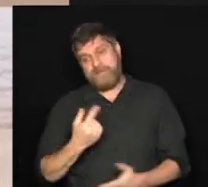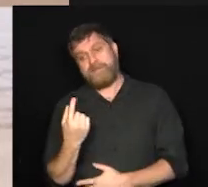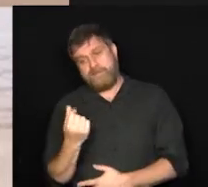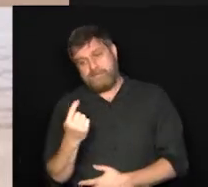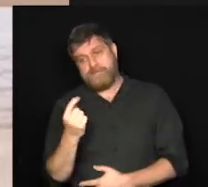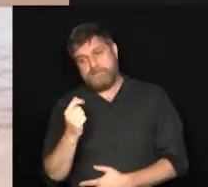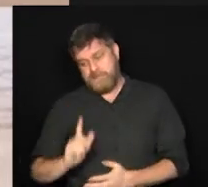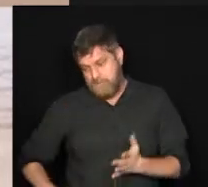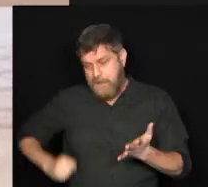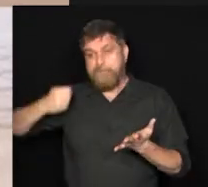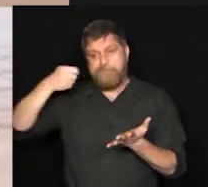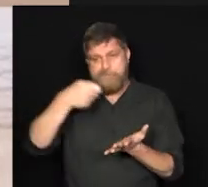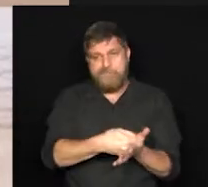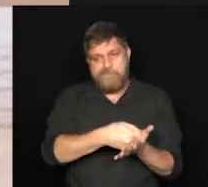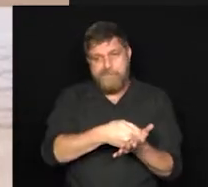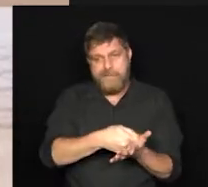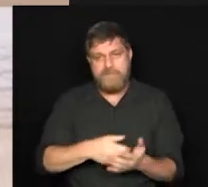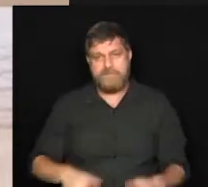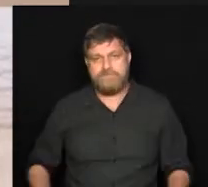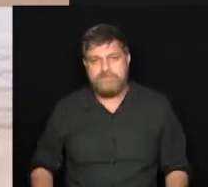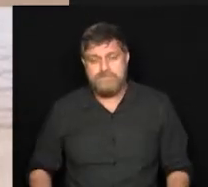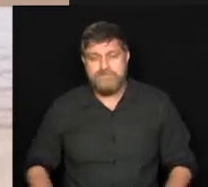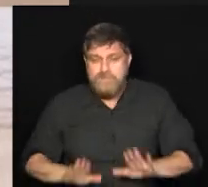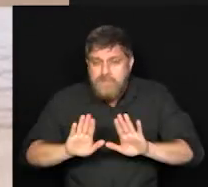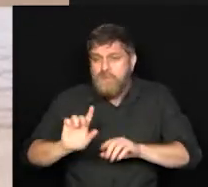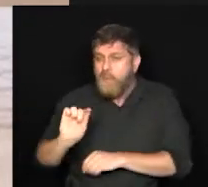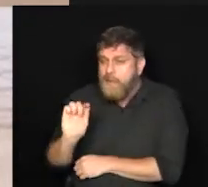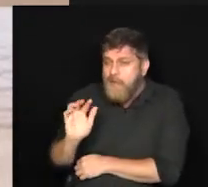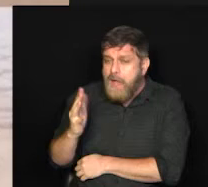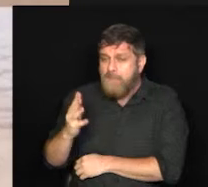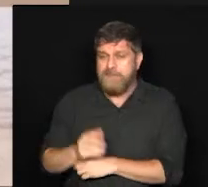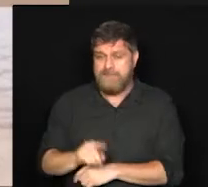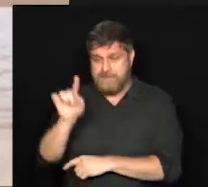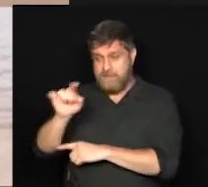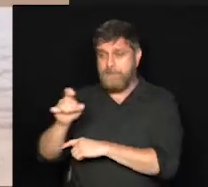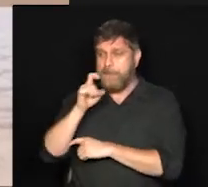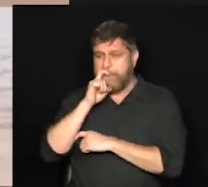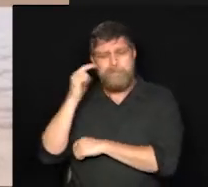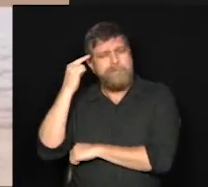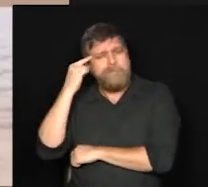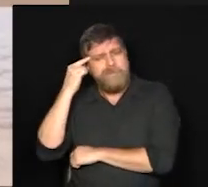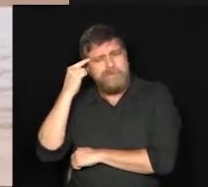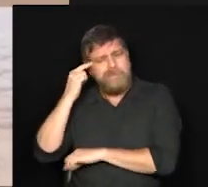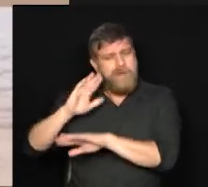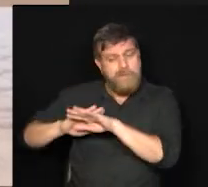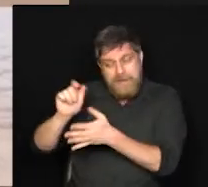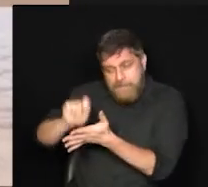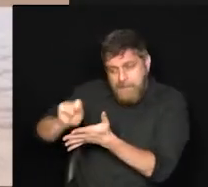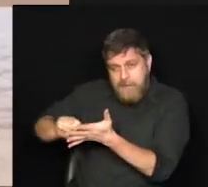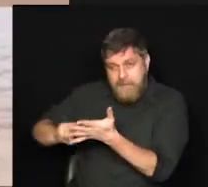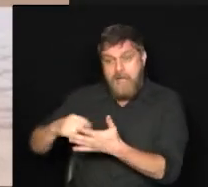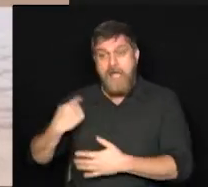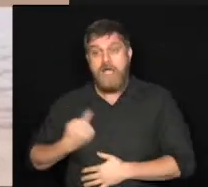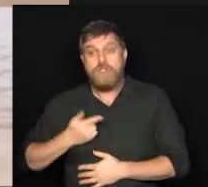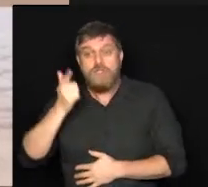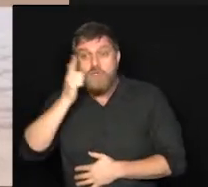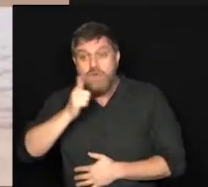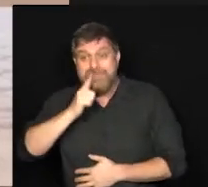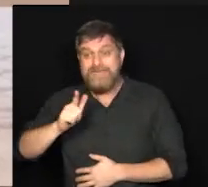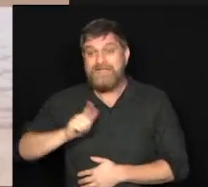para pagar as taxas municipais. Então, de acordo com o autor da proposta, é preciso que a gente consiga